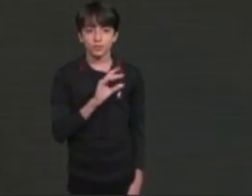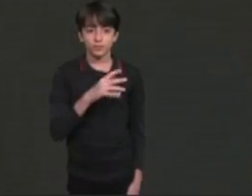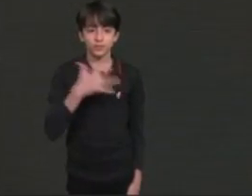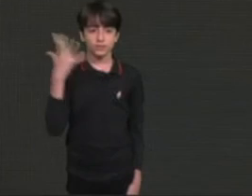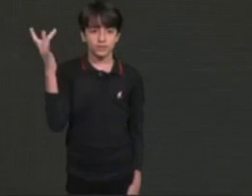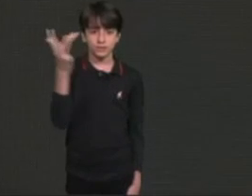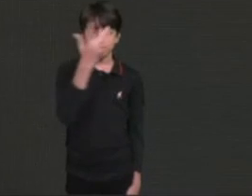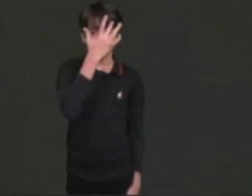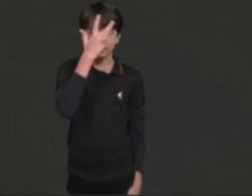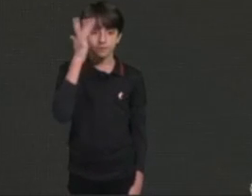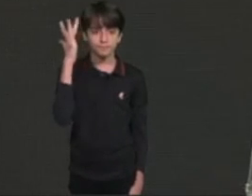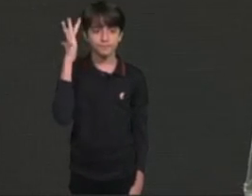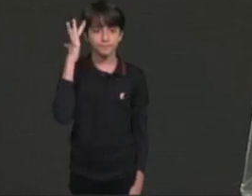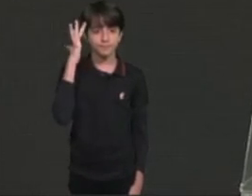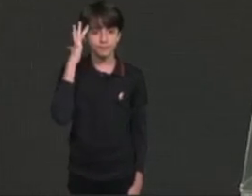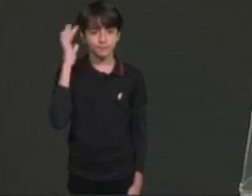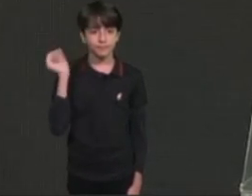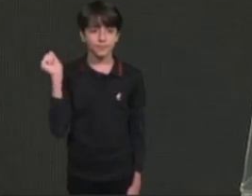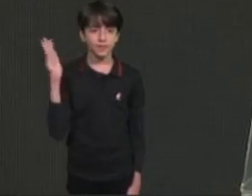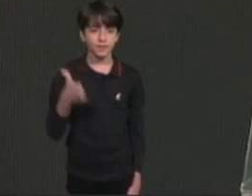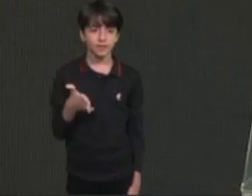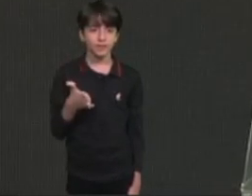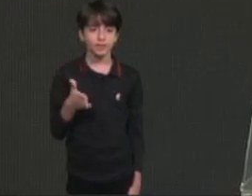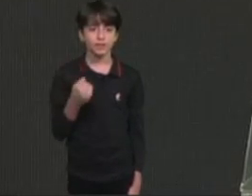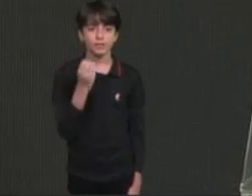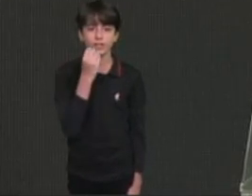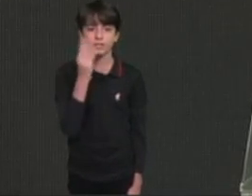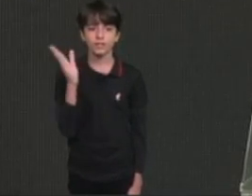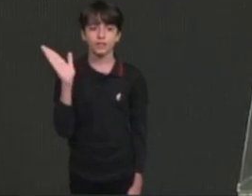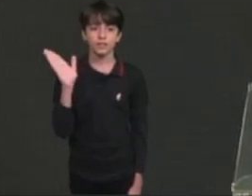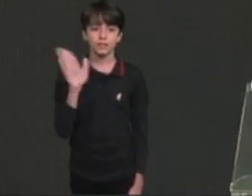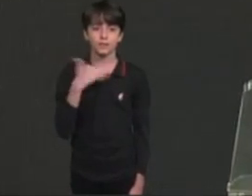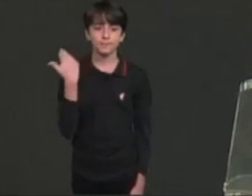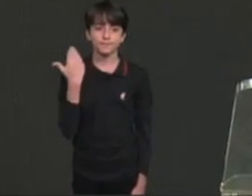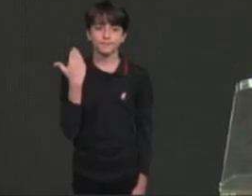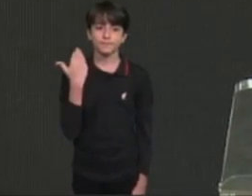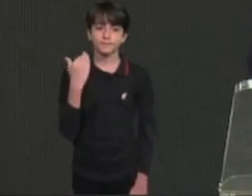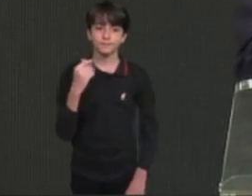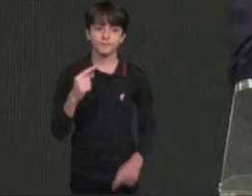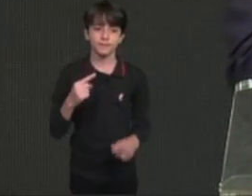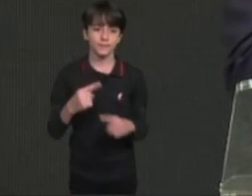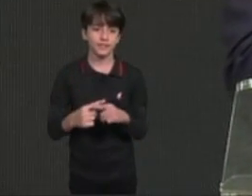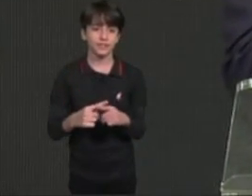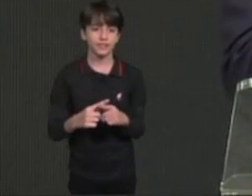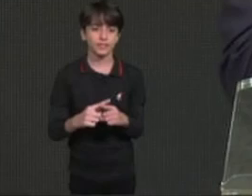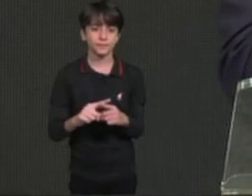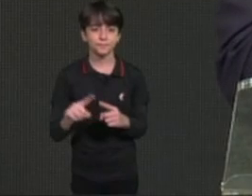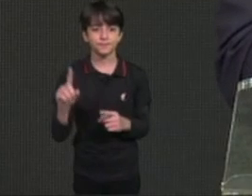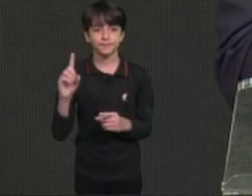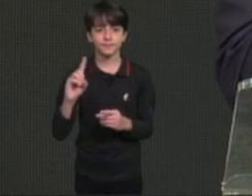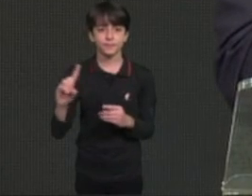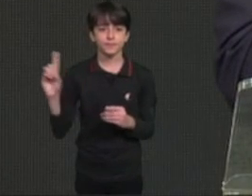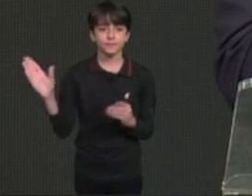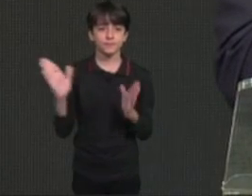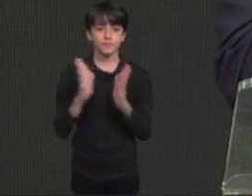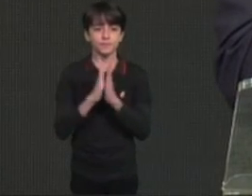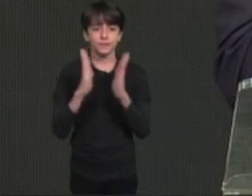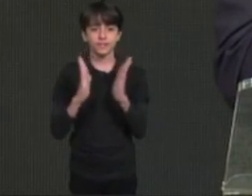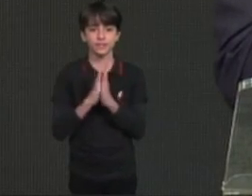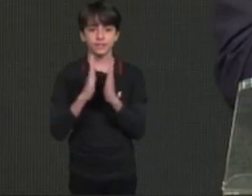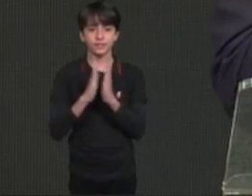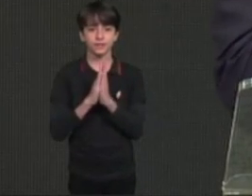era passar debaixo da terra sabe que você não sabe que tem alguma oração que tá lá diante de Deus